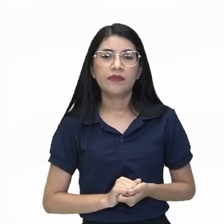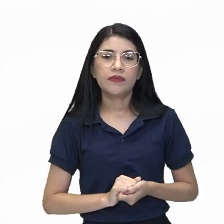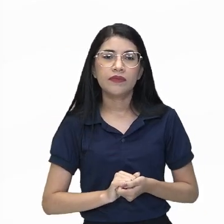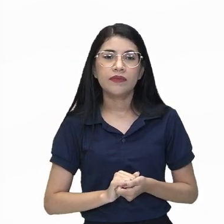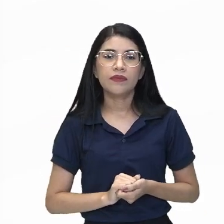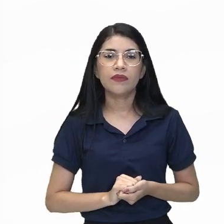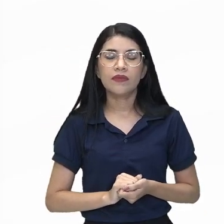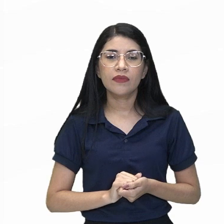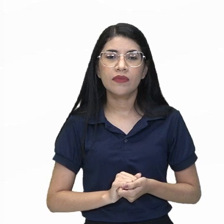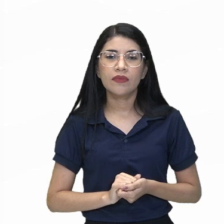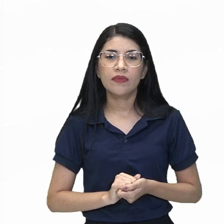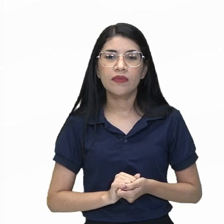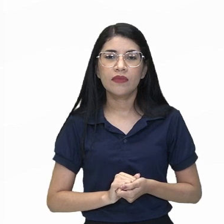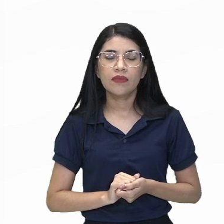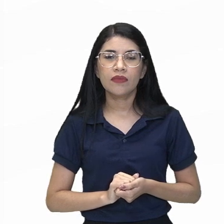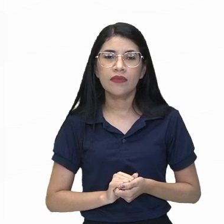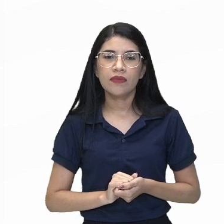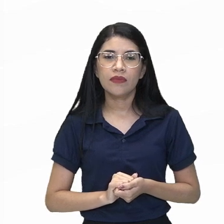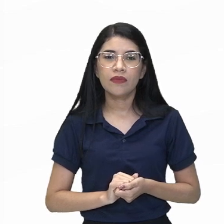a